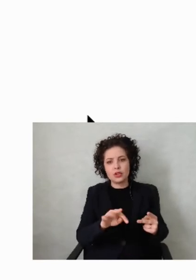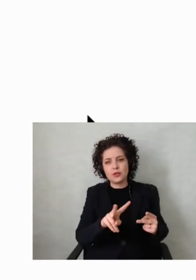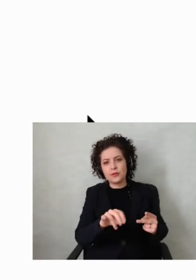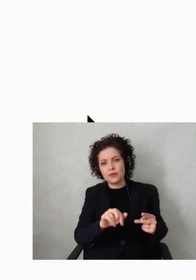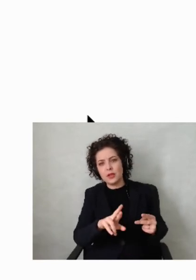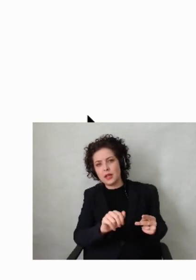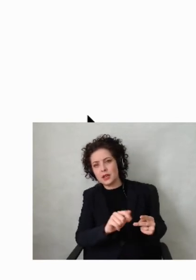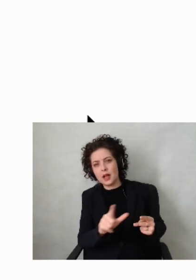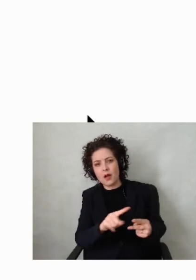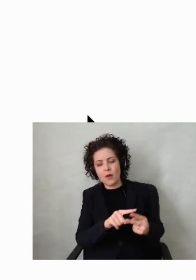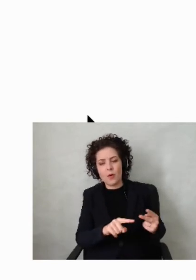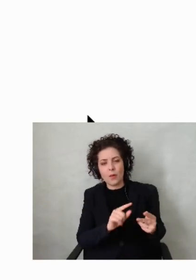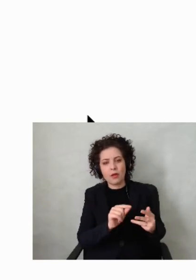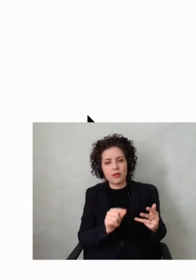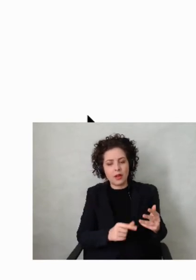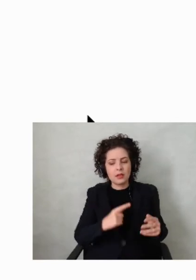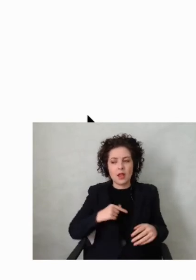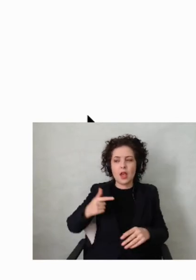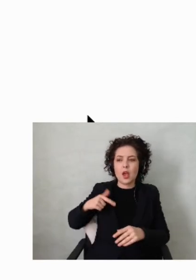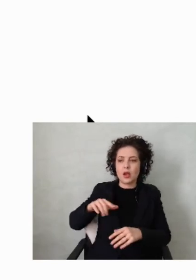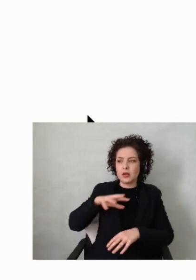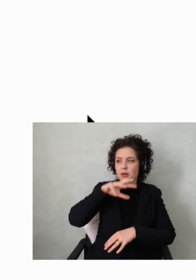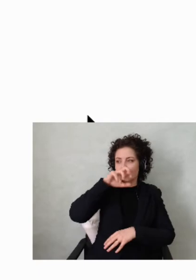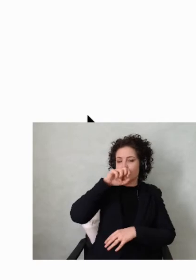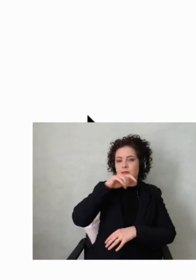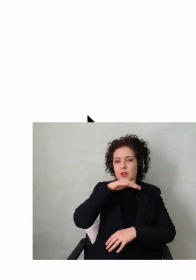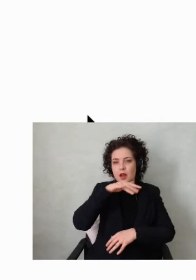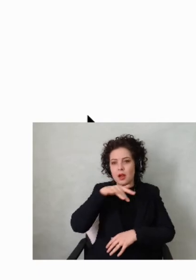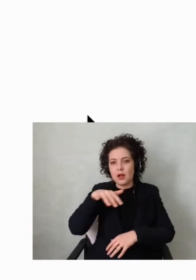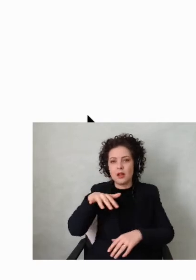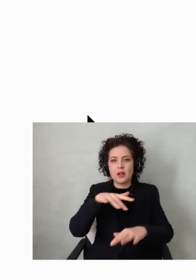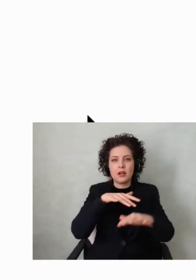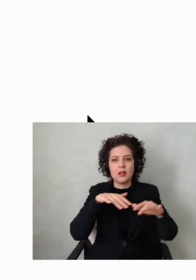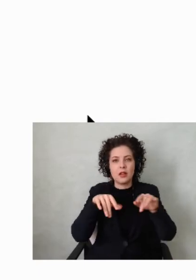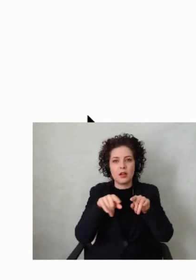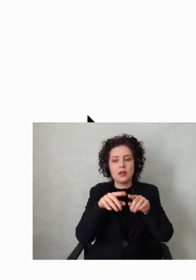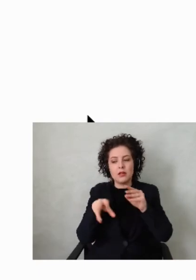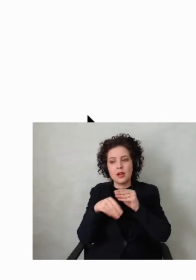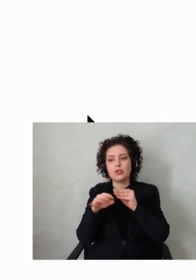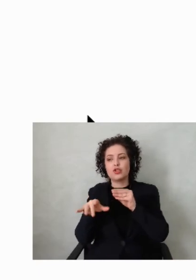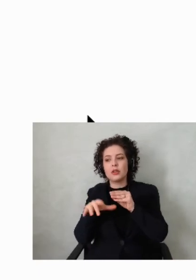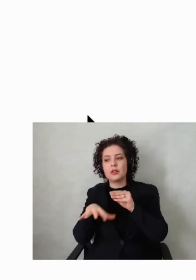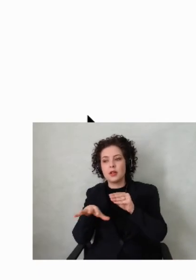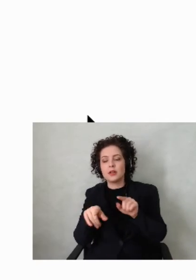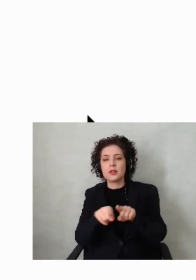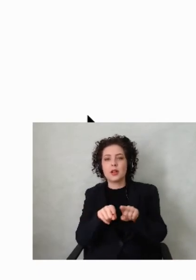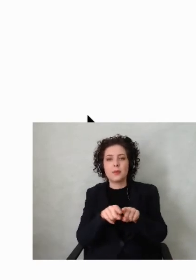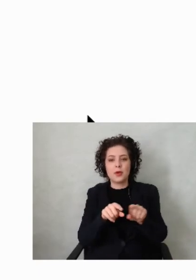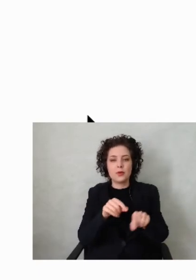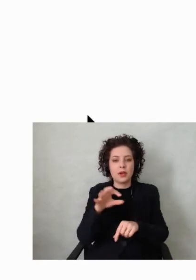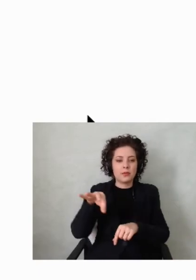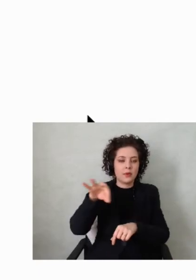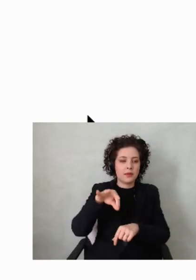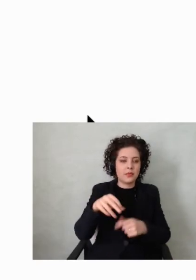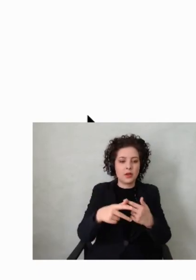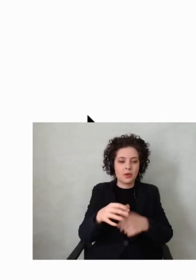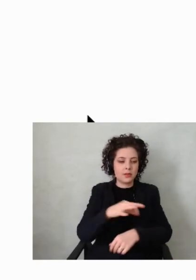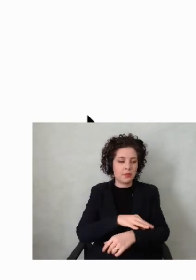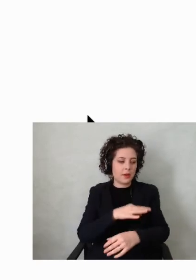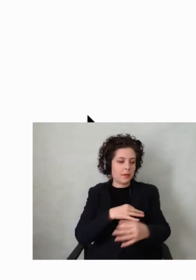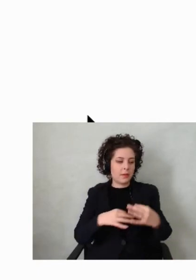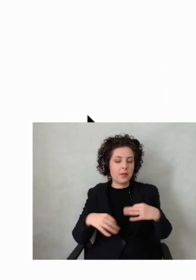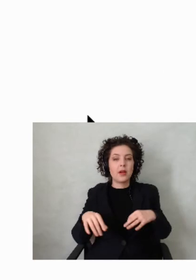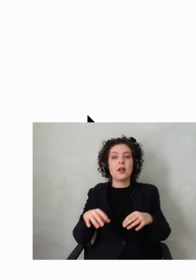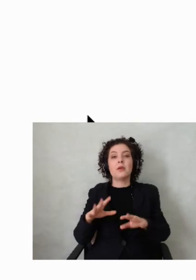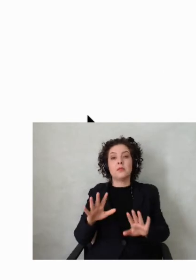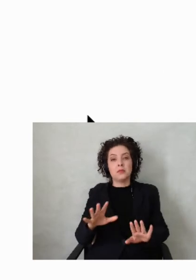das infecções por via respiratória, além das infecções relacionadas aos vetores, o capítulo de resistência é fundamental. Então, aqui